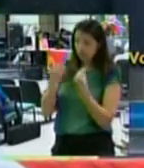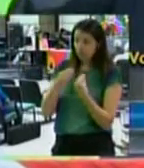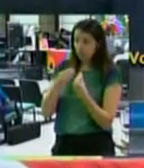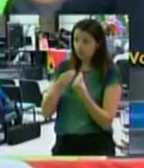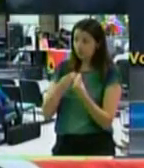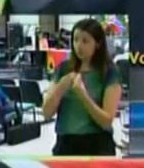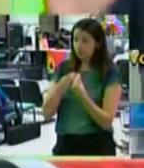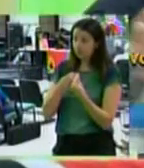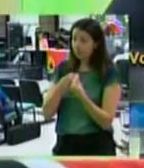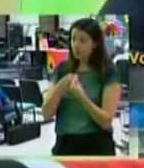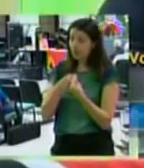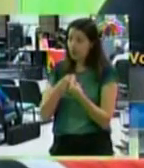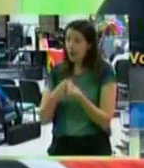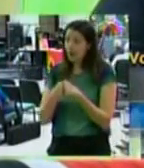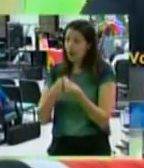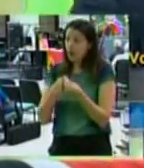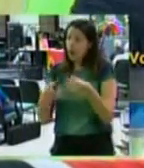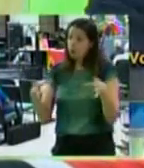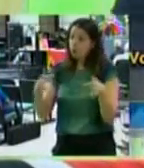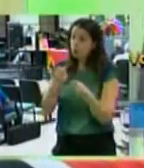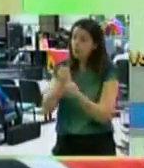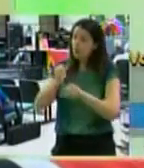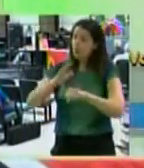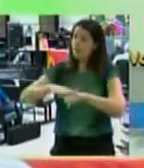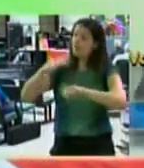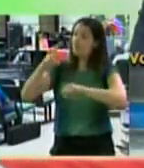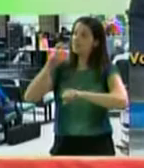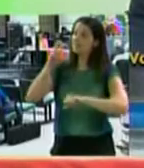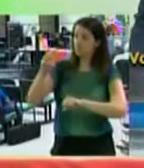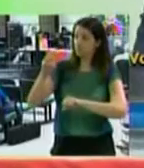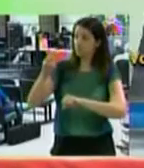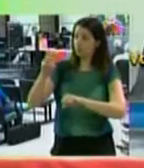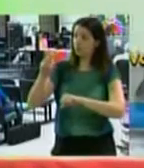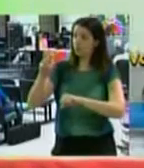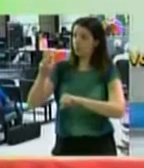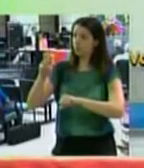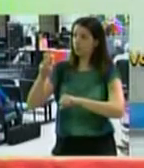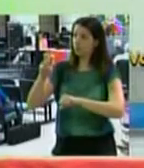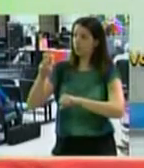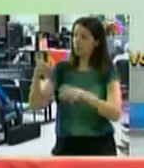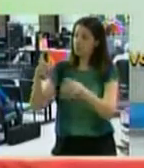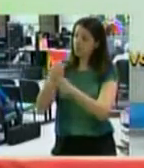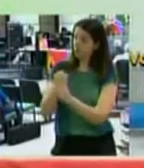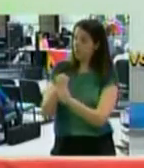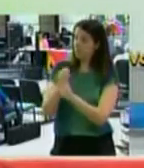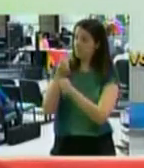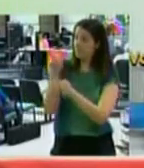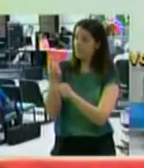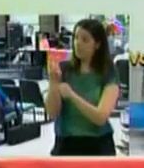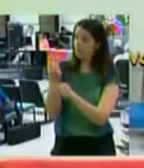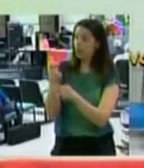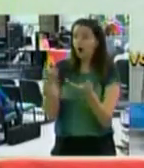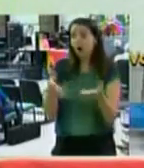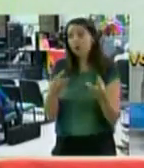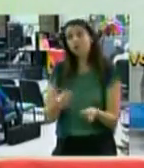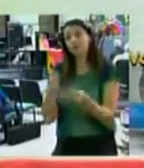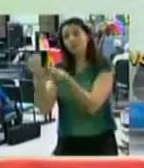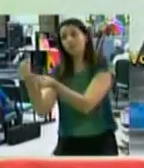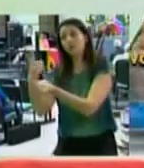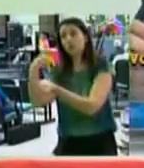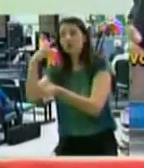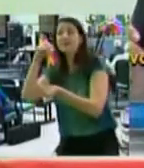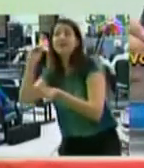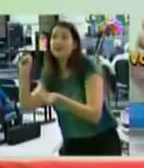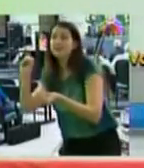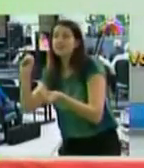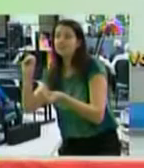granjeei mais cinco, e estou te devolvendo 10, o dobro